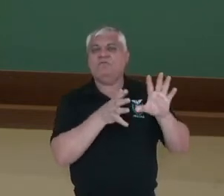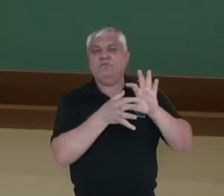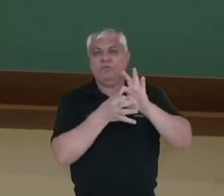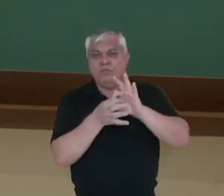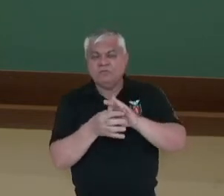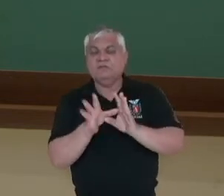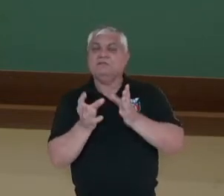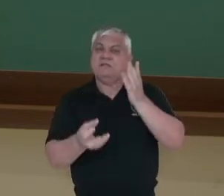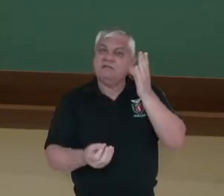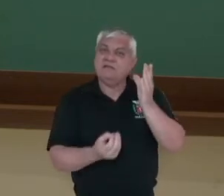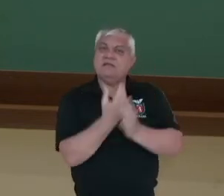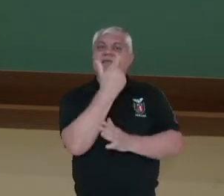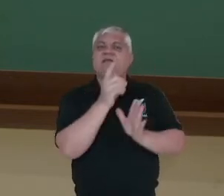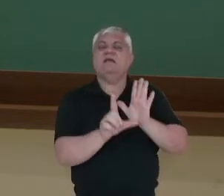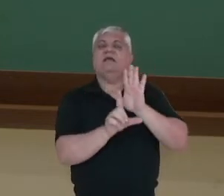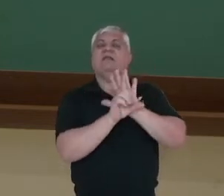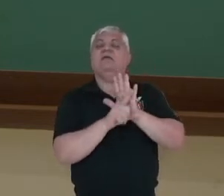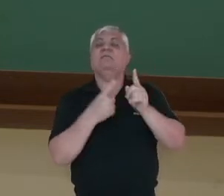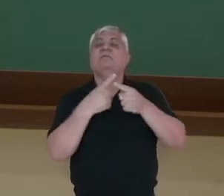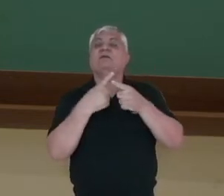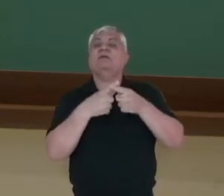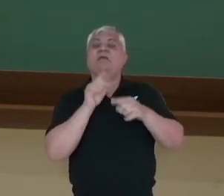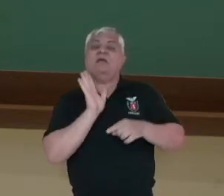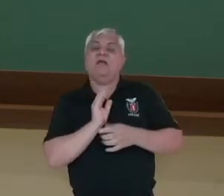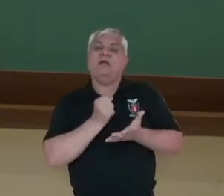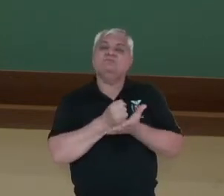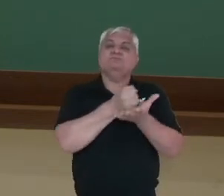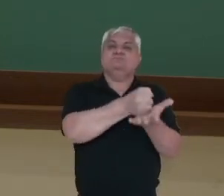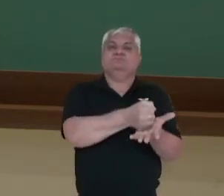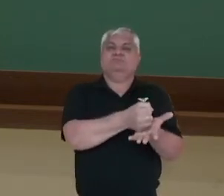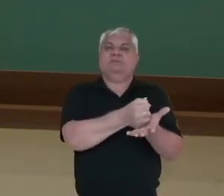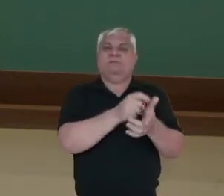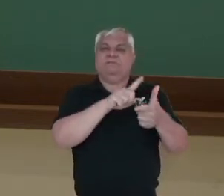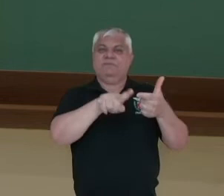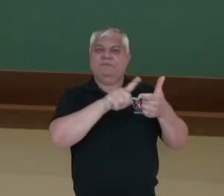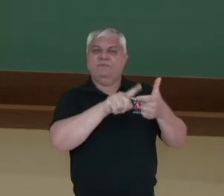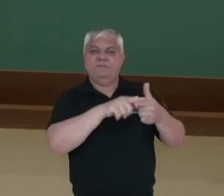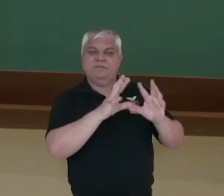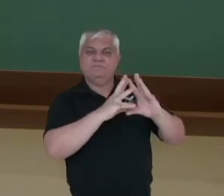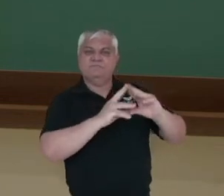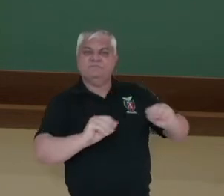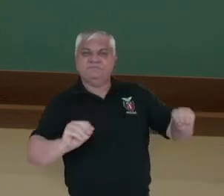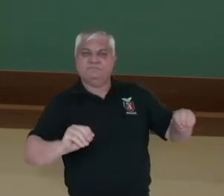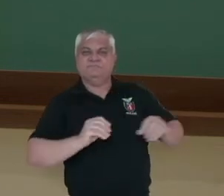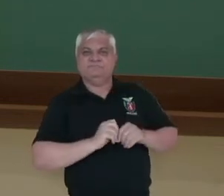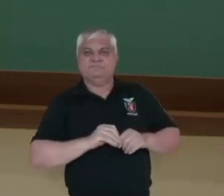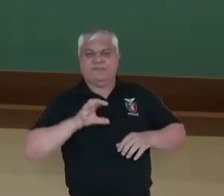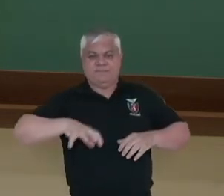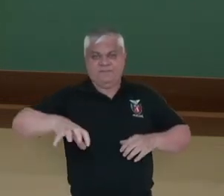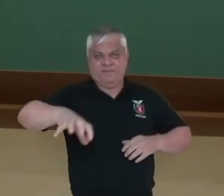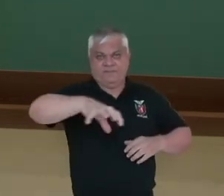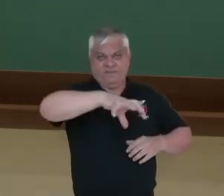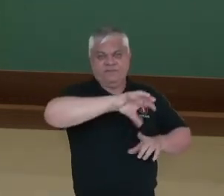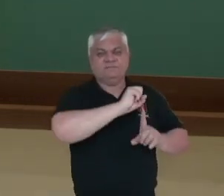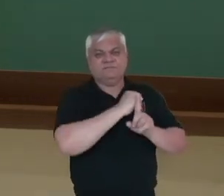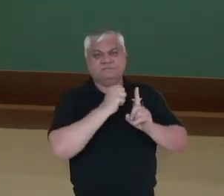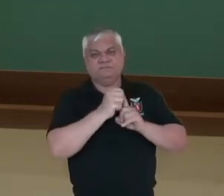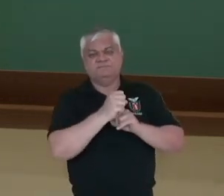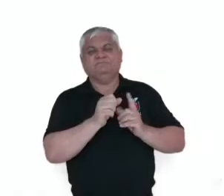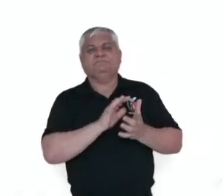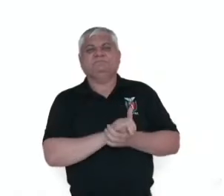criadas visando resolver os conflitos que surgem em cada sociedade.